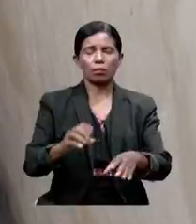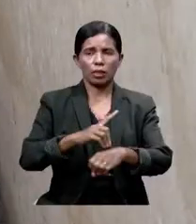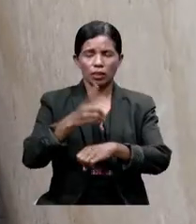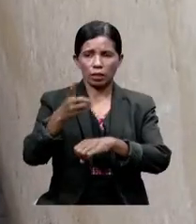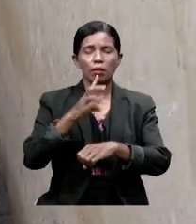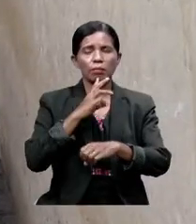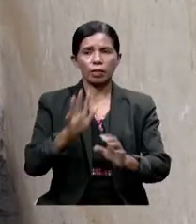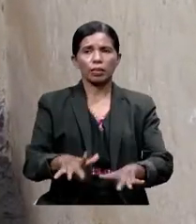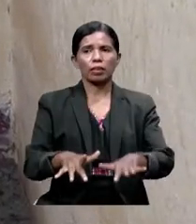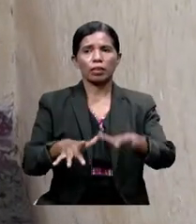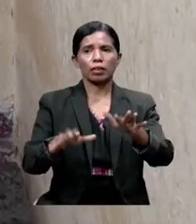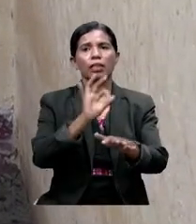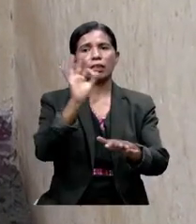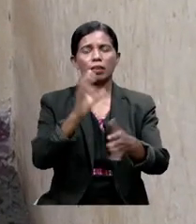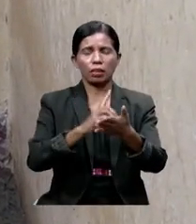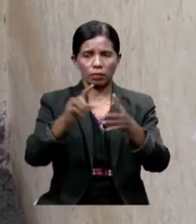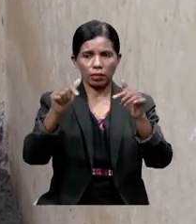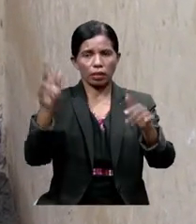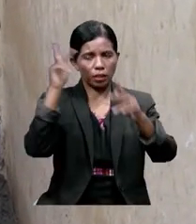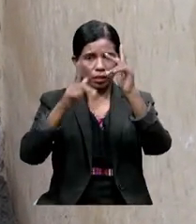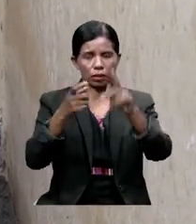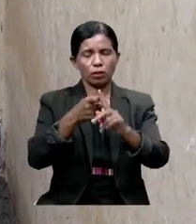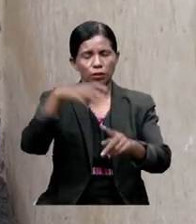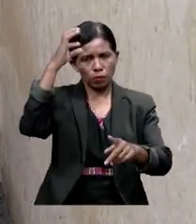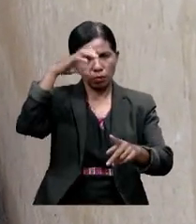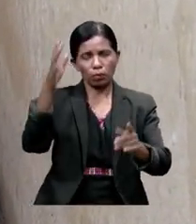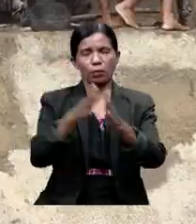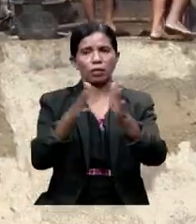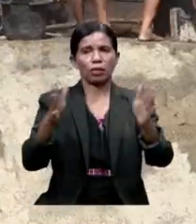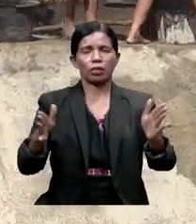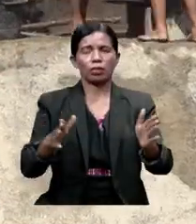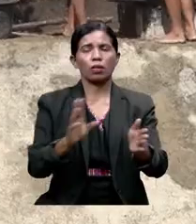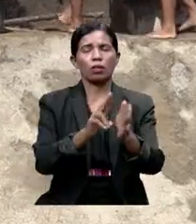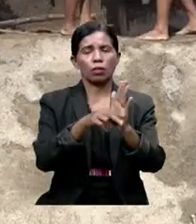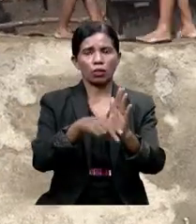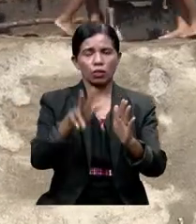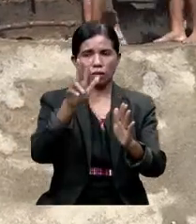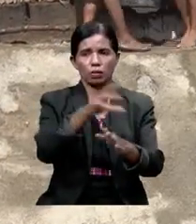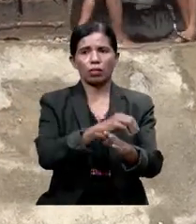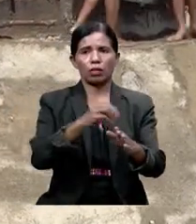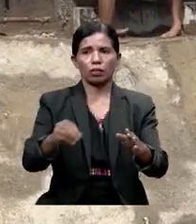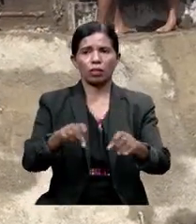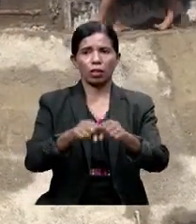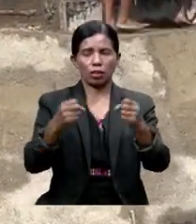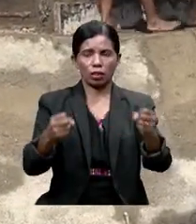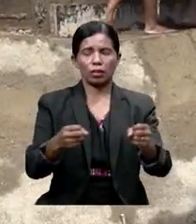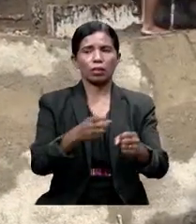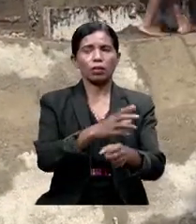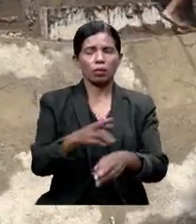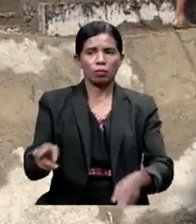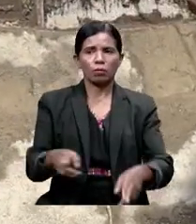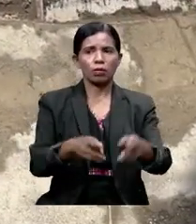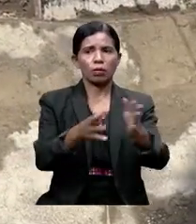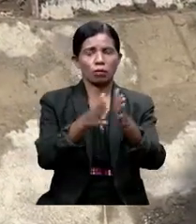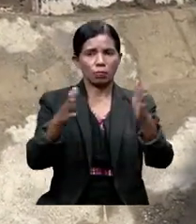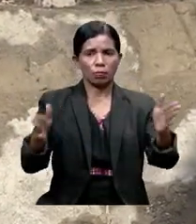que acontece e a sexta semana, né? Causa que o dambo também está quase horas todo no lar, onde resulta muito tudo o